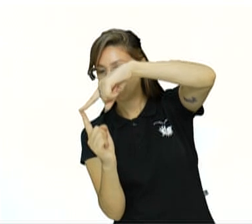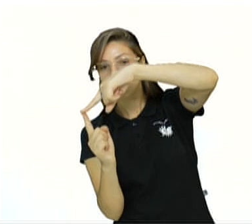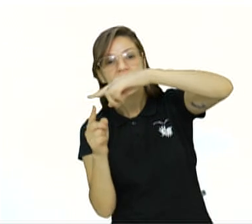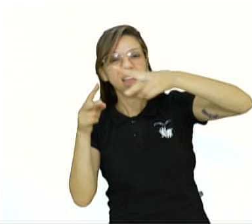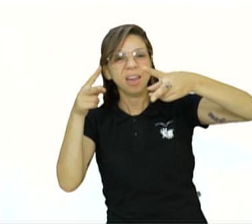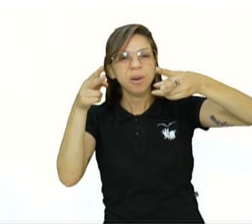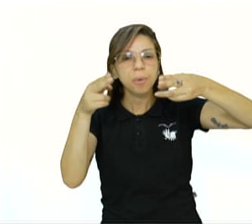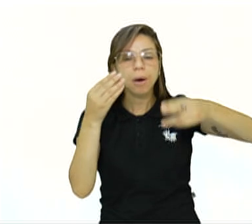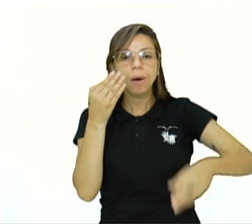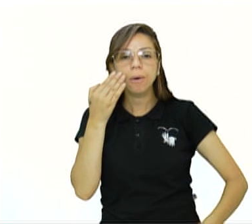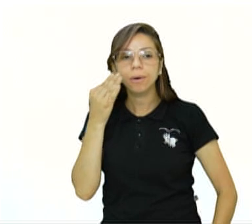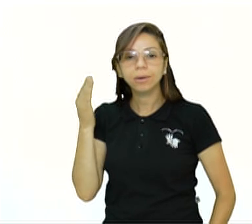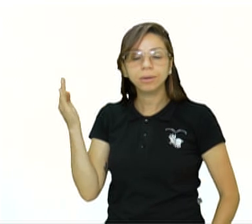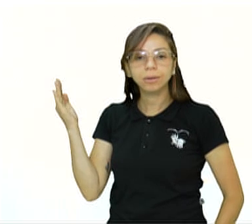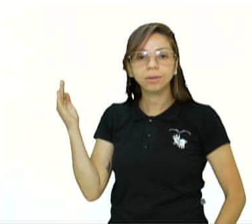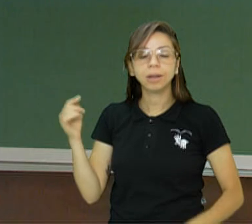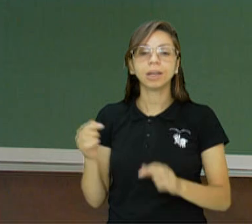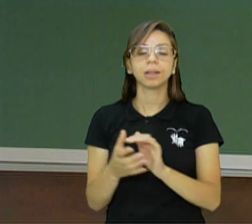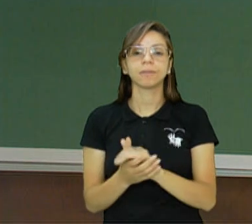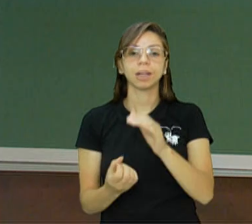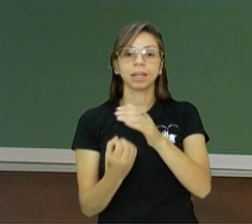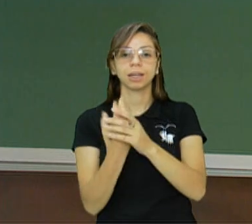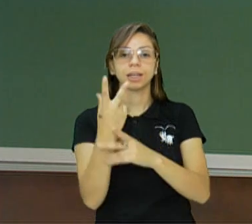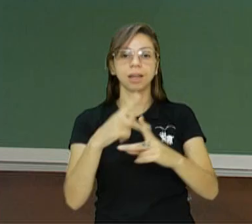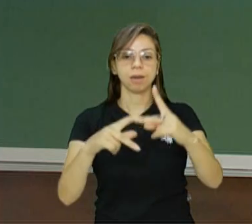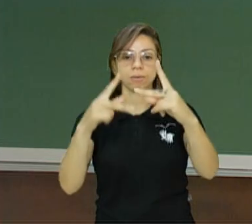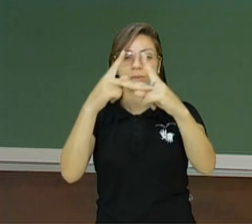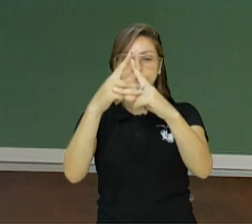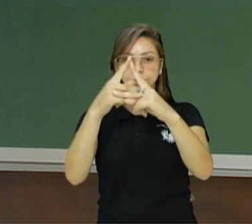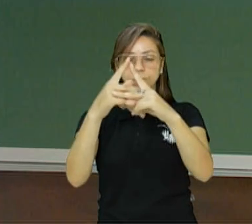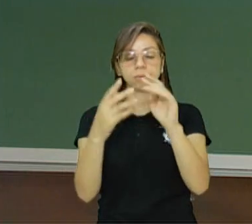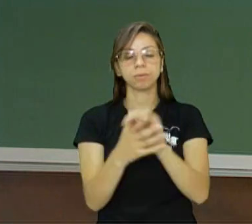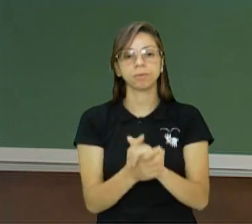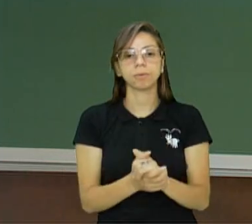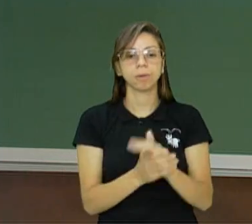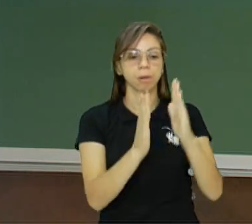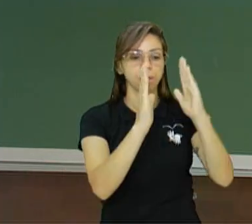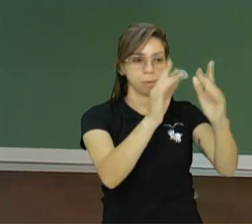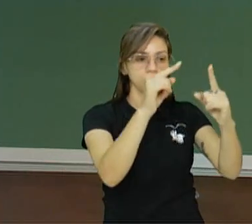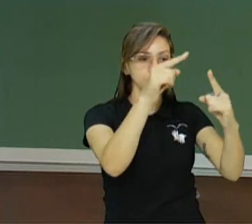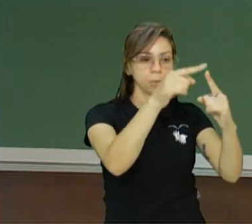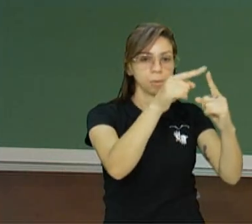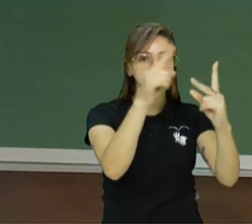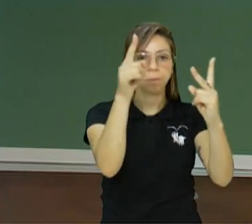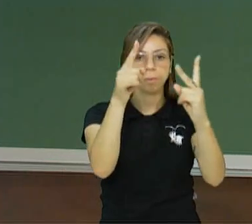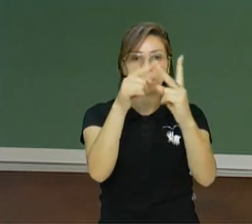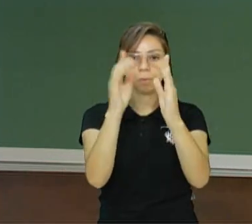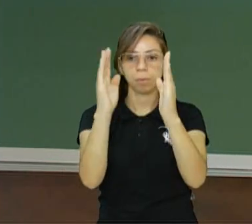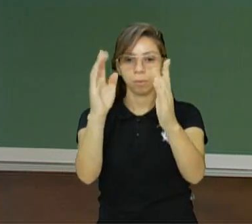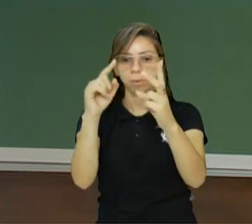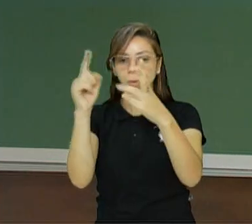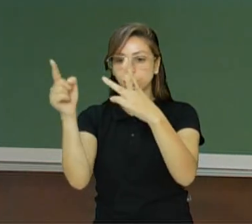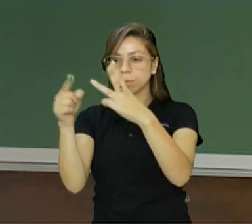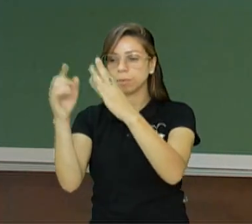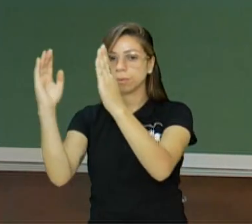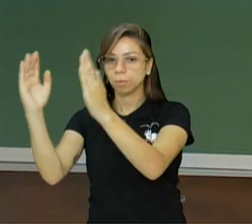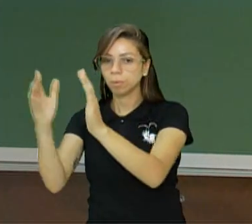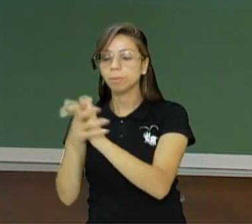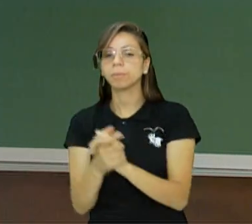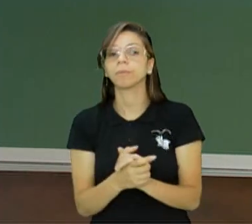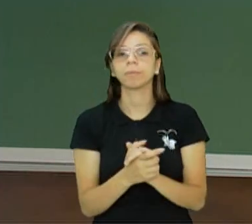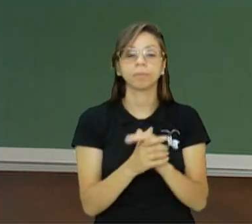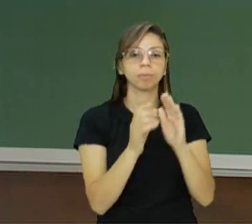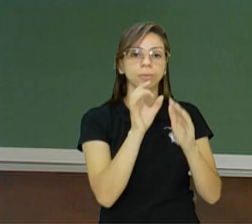vão perceber que a prof vai falar assim, ó, passo 1, passo 2, passo 3. Para cada sólido que a gente